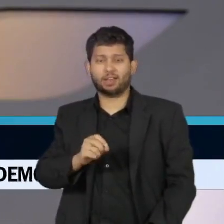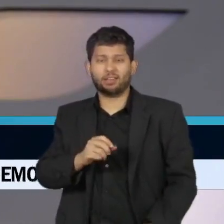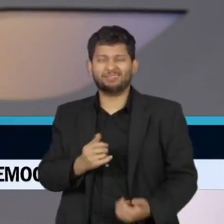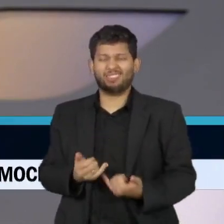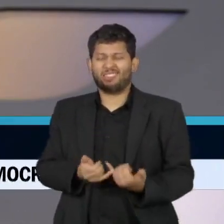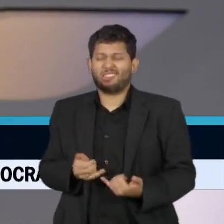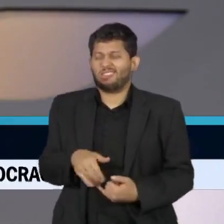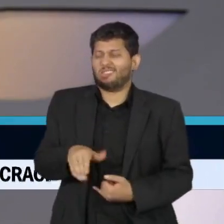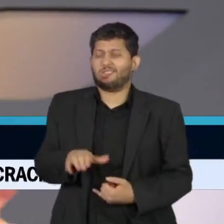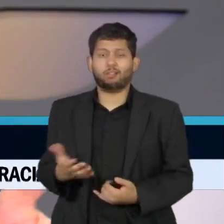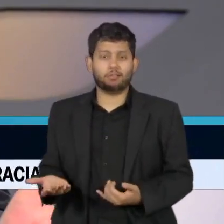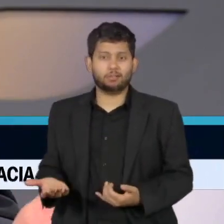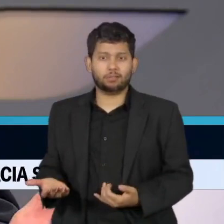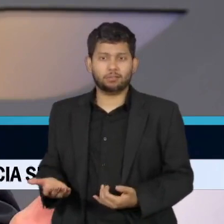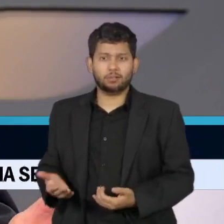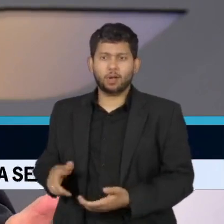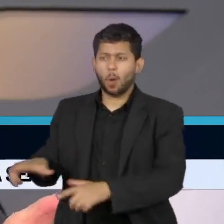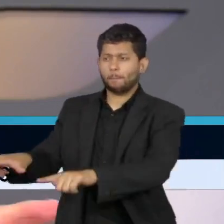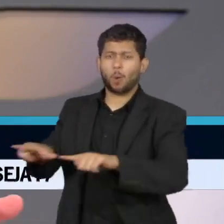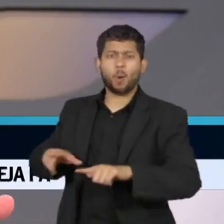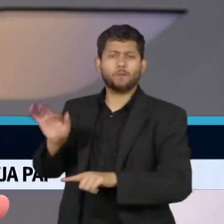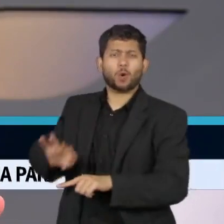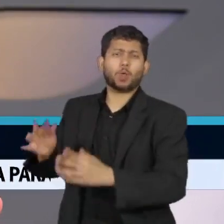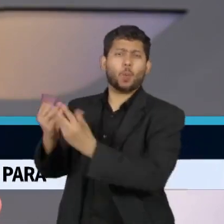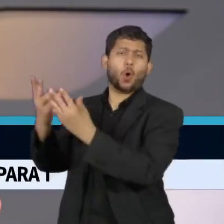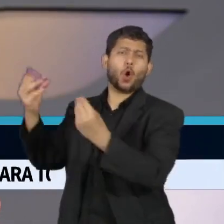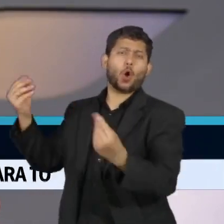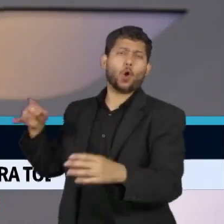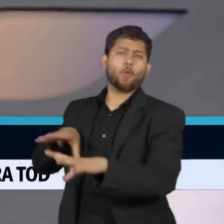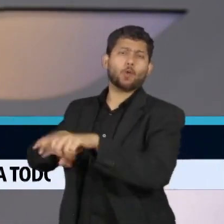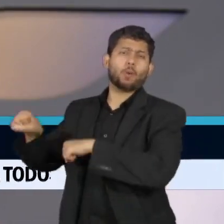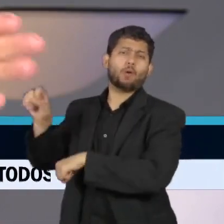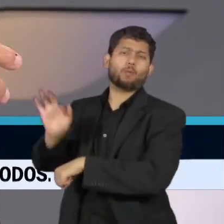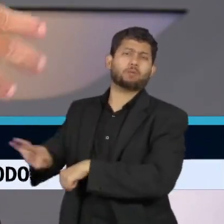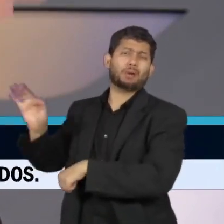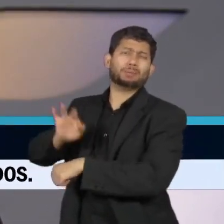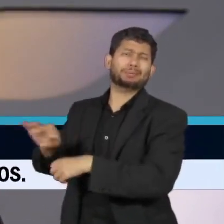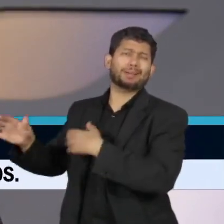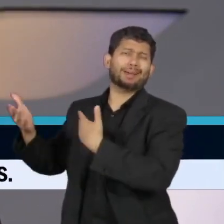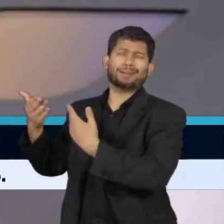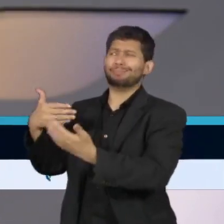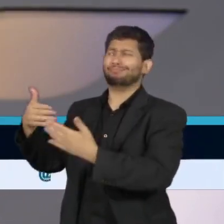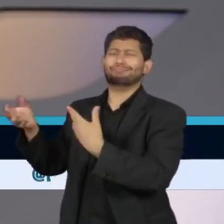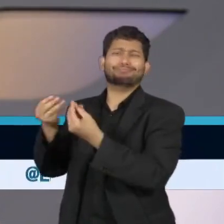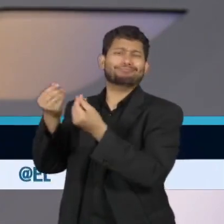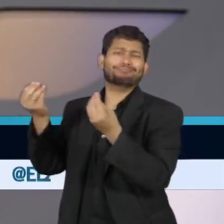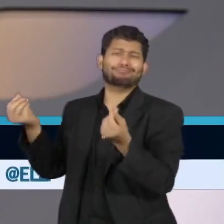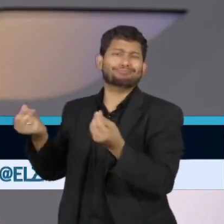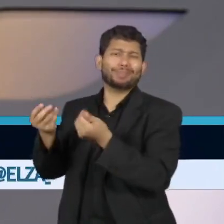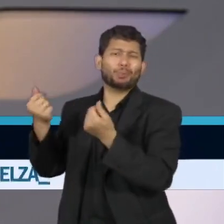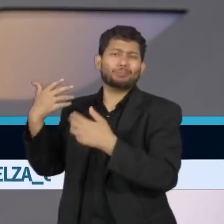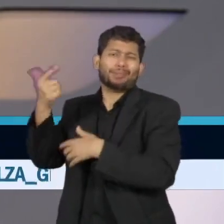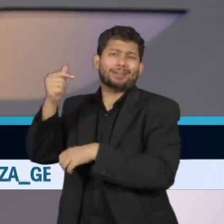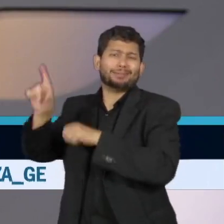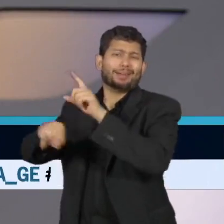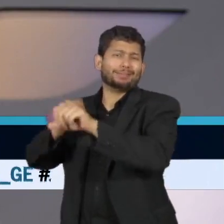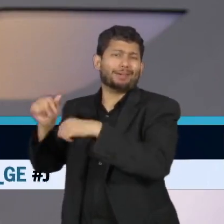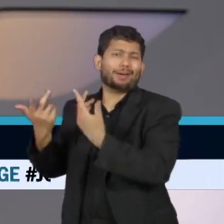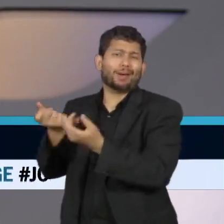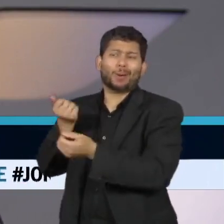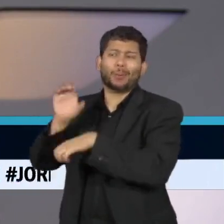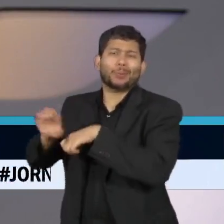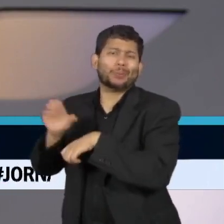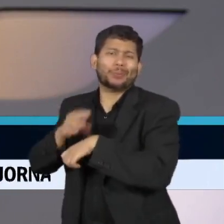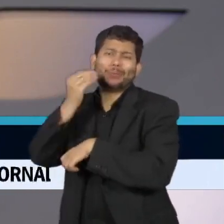acontece, e você vai pegar aquele monte de faculdades brasileiros formados em faculdades que não tem seleção nenhuma, nem condição,